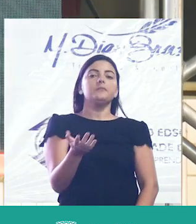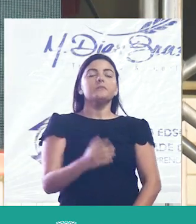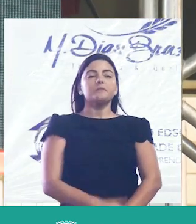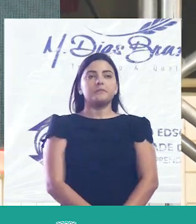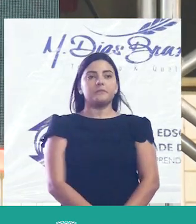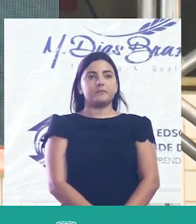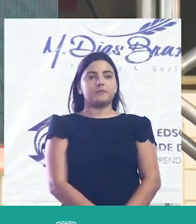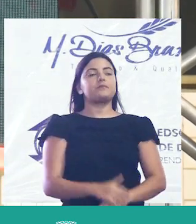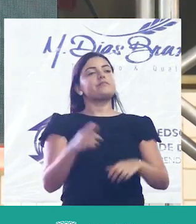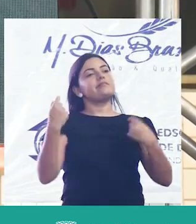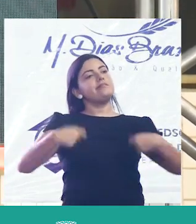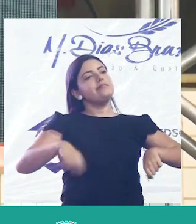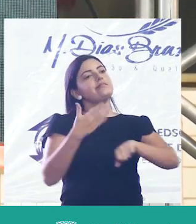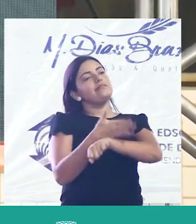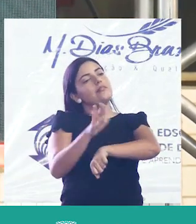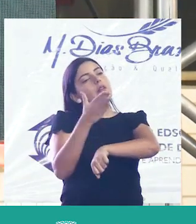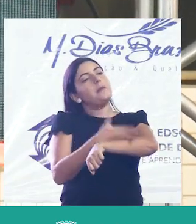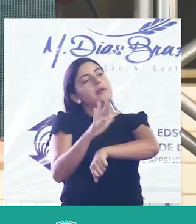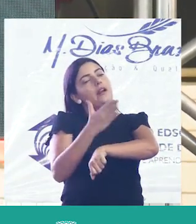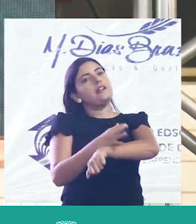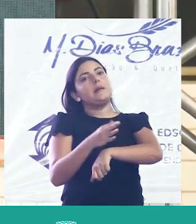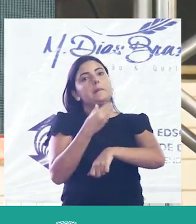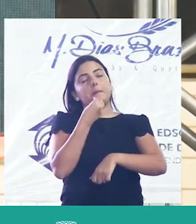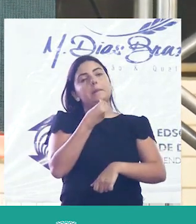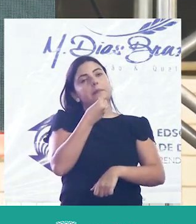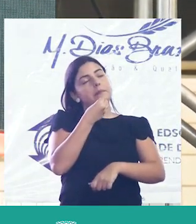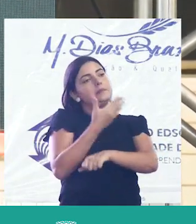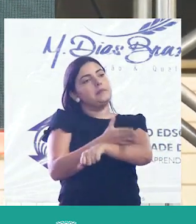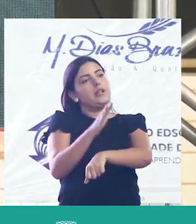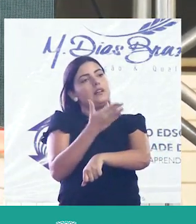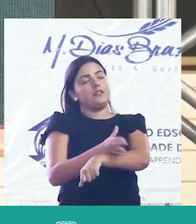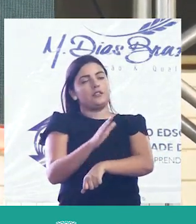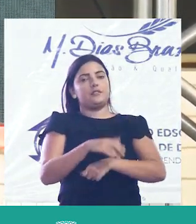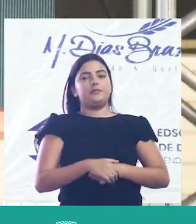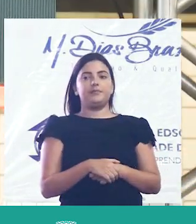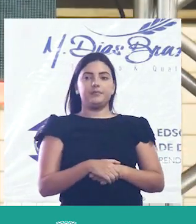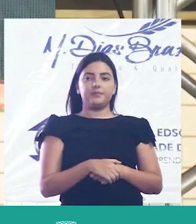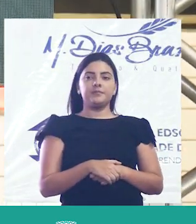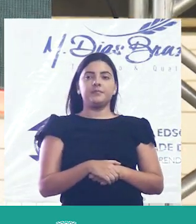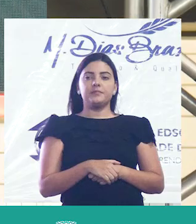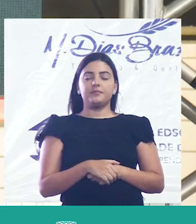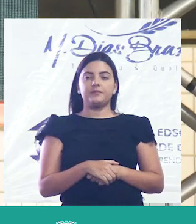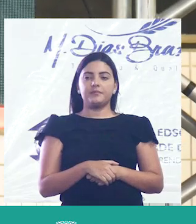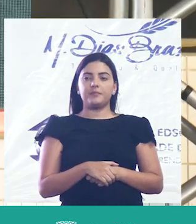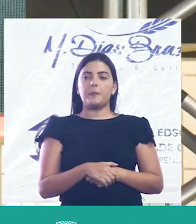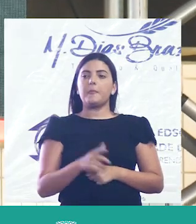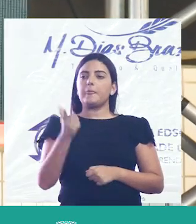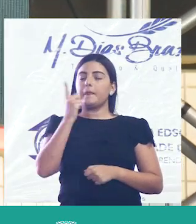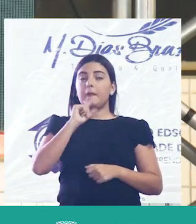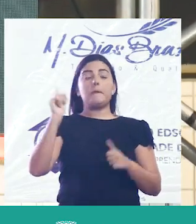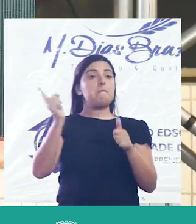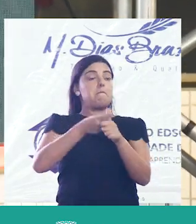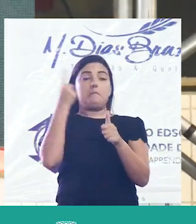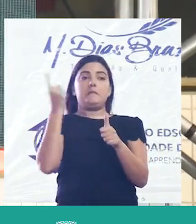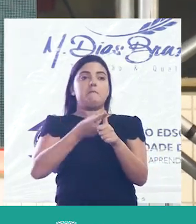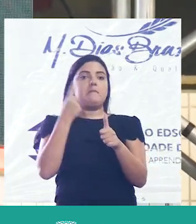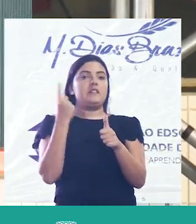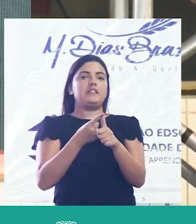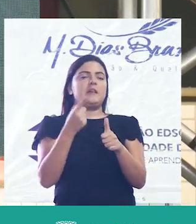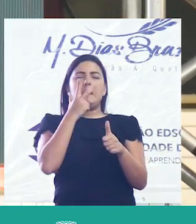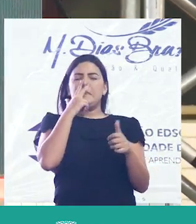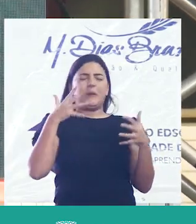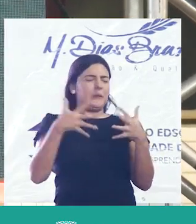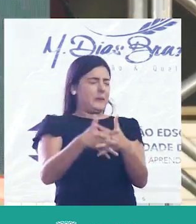Então, pratiquem. Essa matéria exige prática, treino. Para quem está vendo pela primeira vez, parece